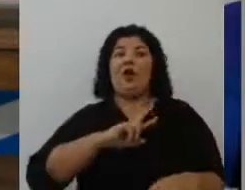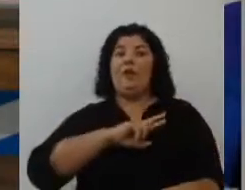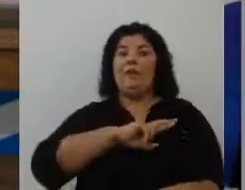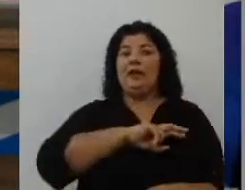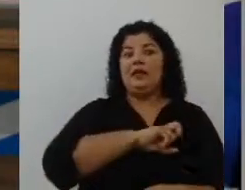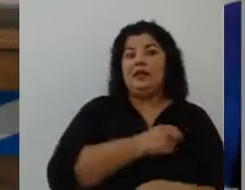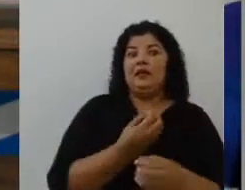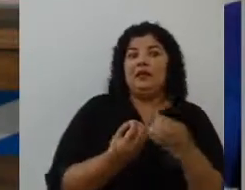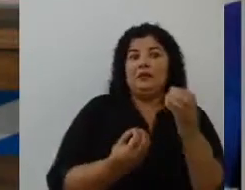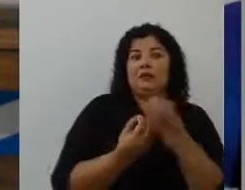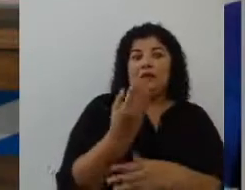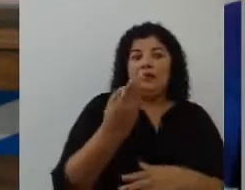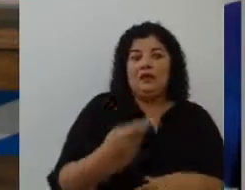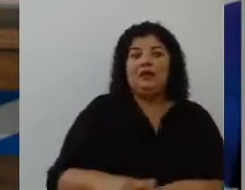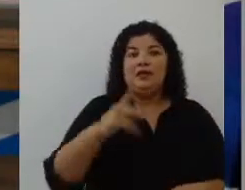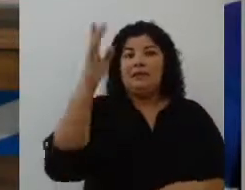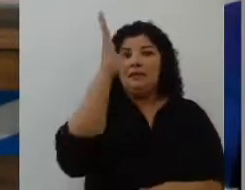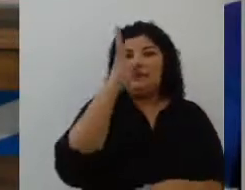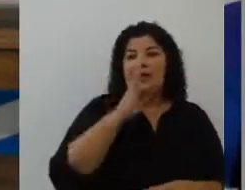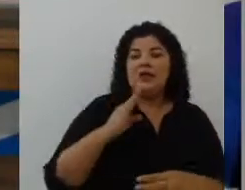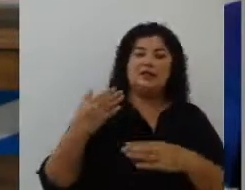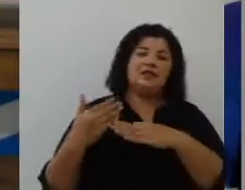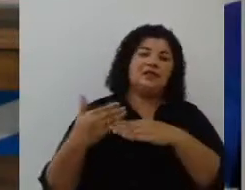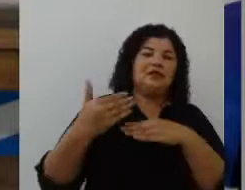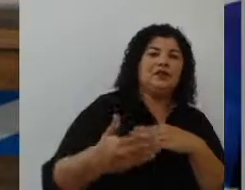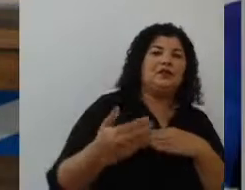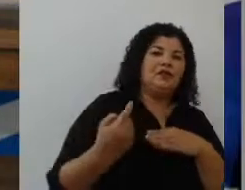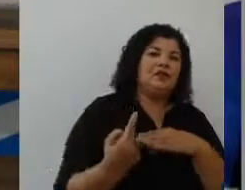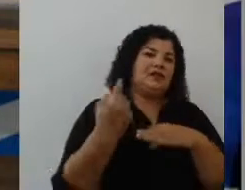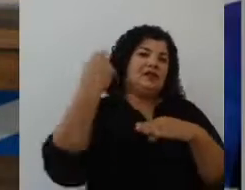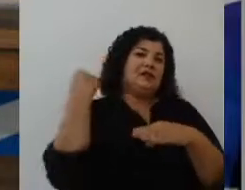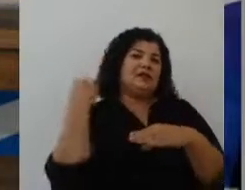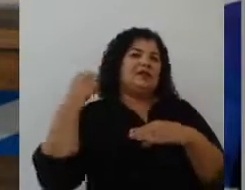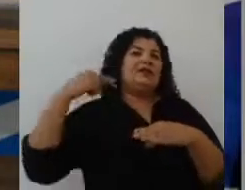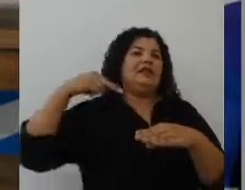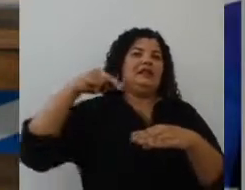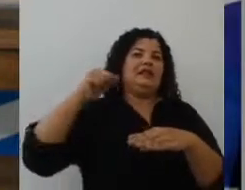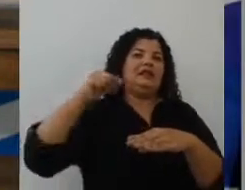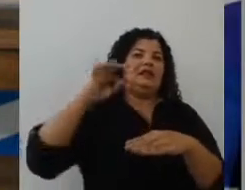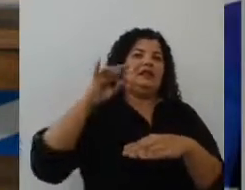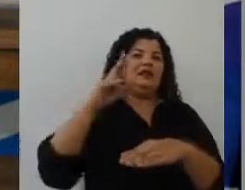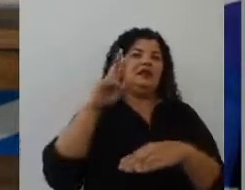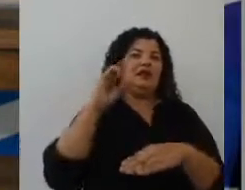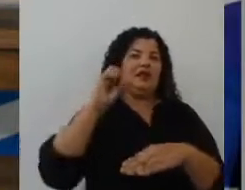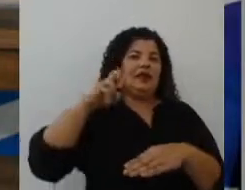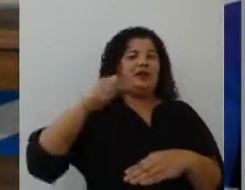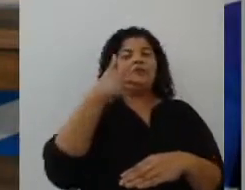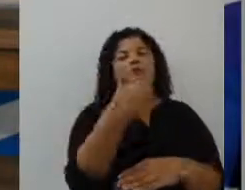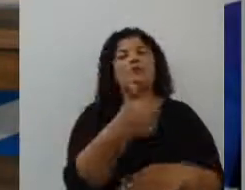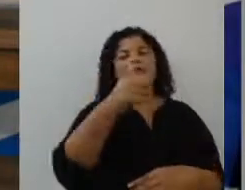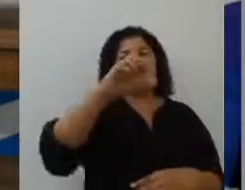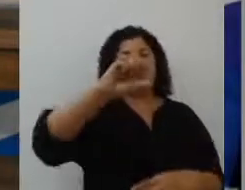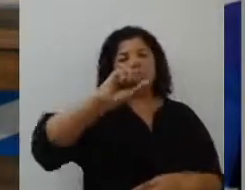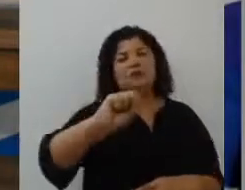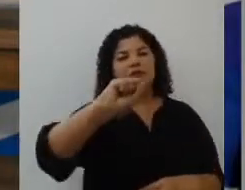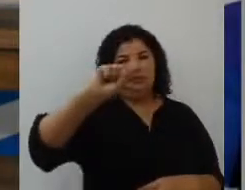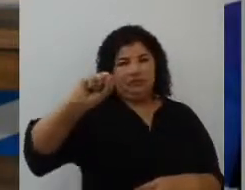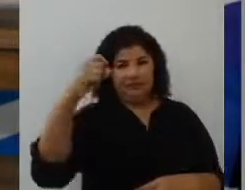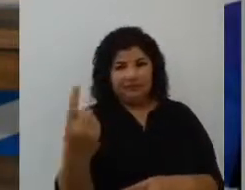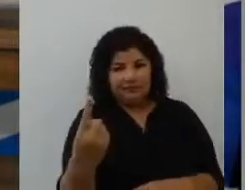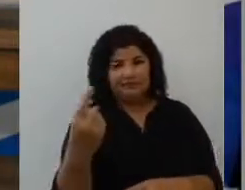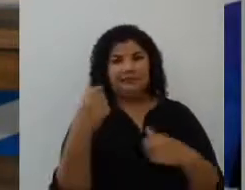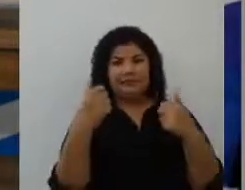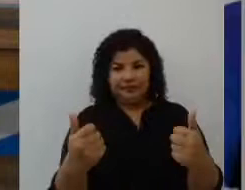o início do romantismo no Brasil e o início do realismo, naturalismo em 1881. Beleza? Vamos pontuar.